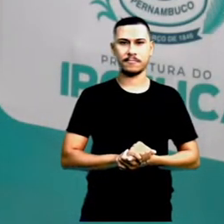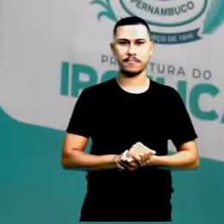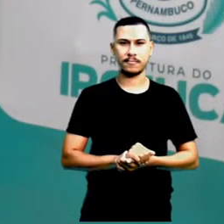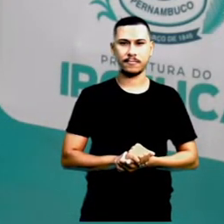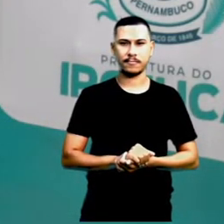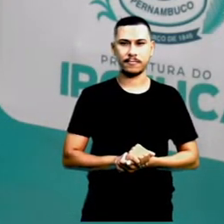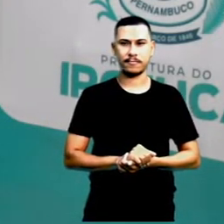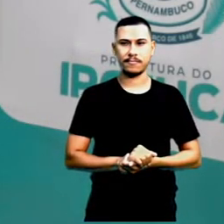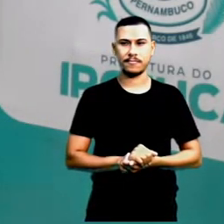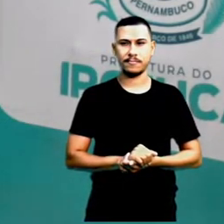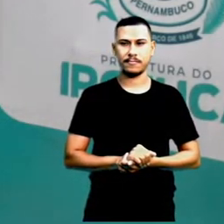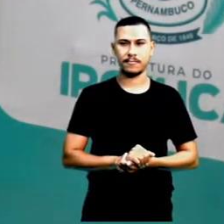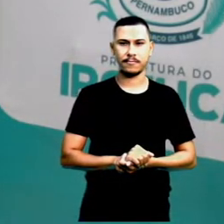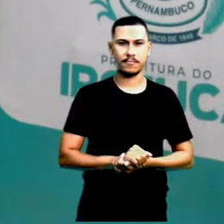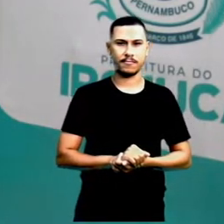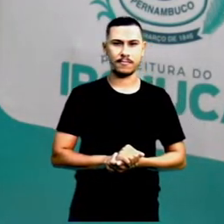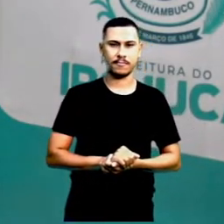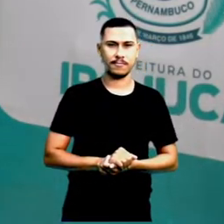Olha.